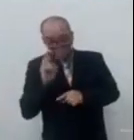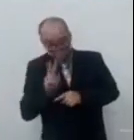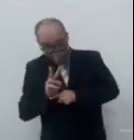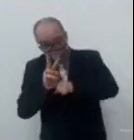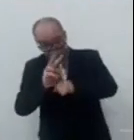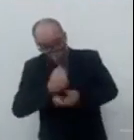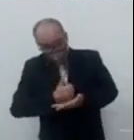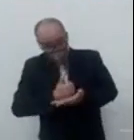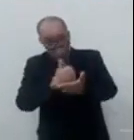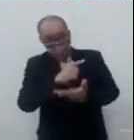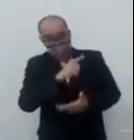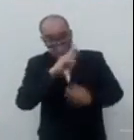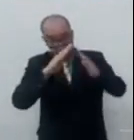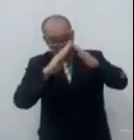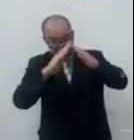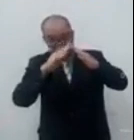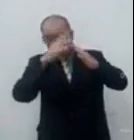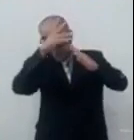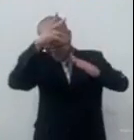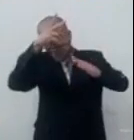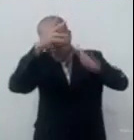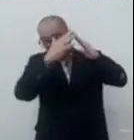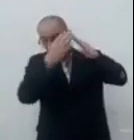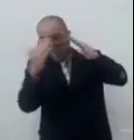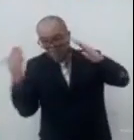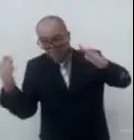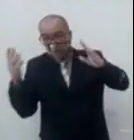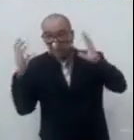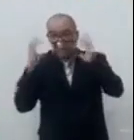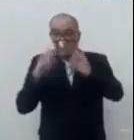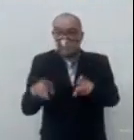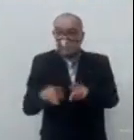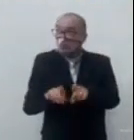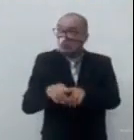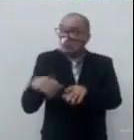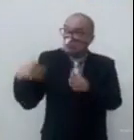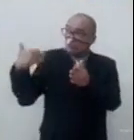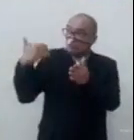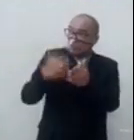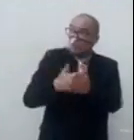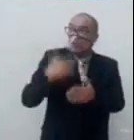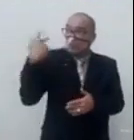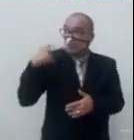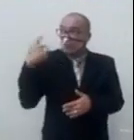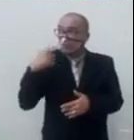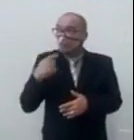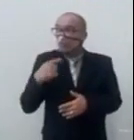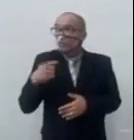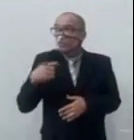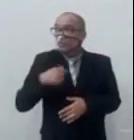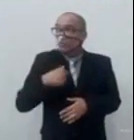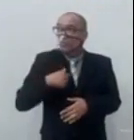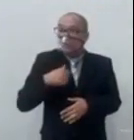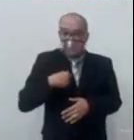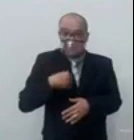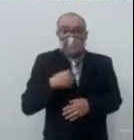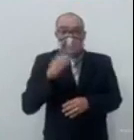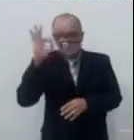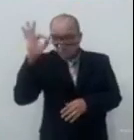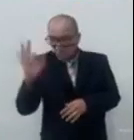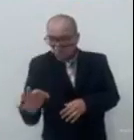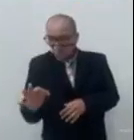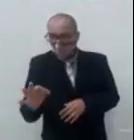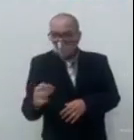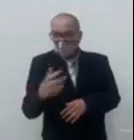da administração, e acompanhei também o prefeito Percival Muniz na época em que era vereador, por isso que eu